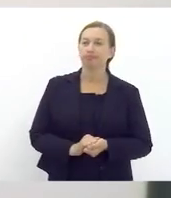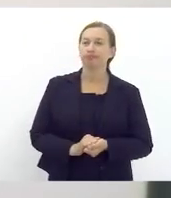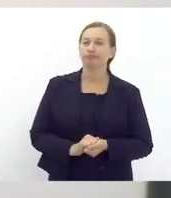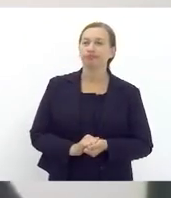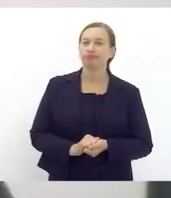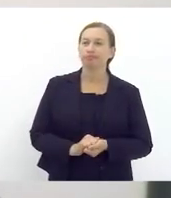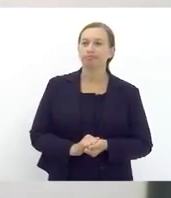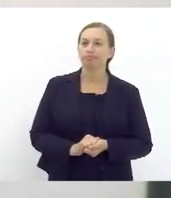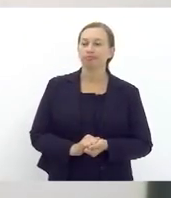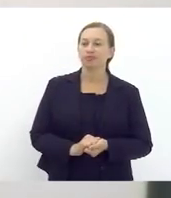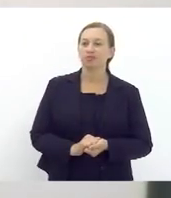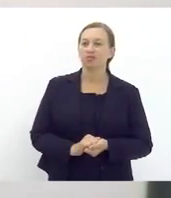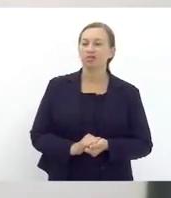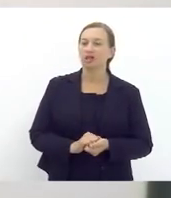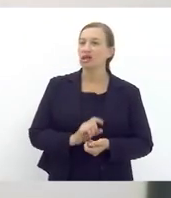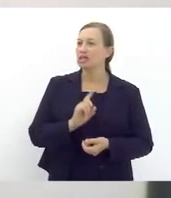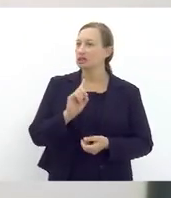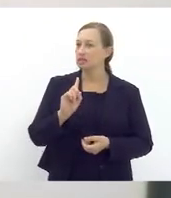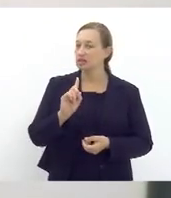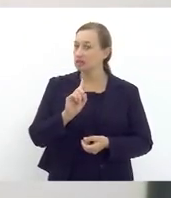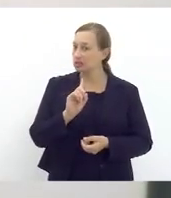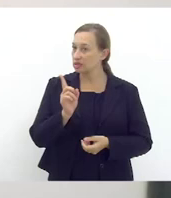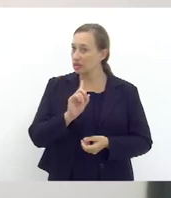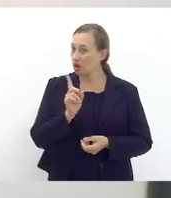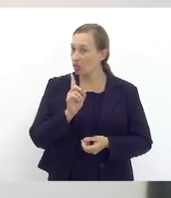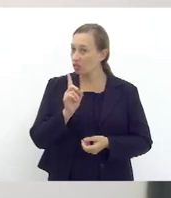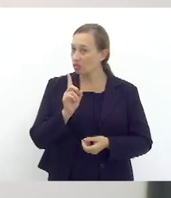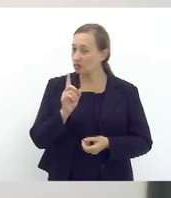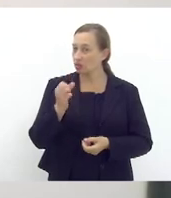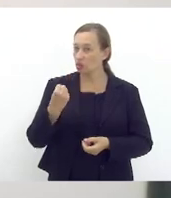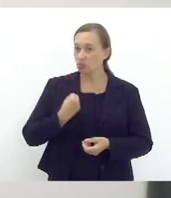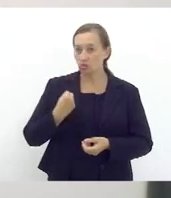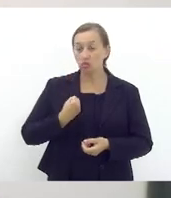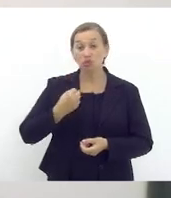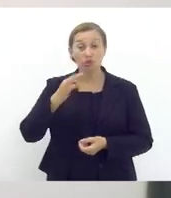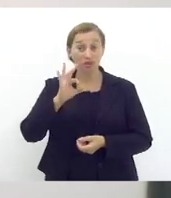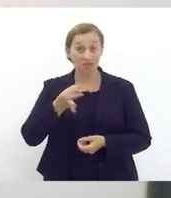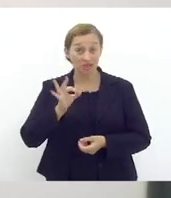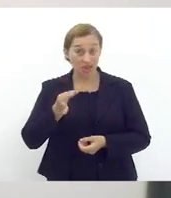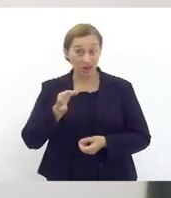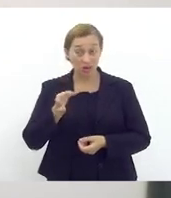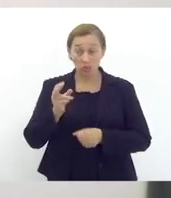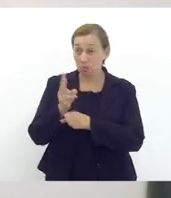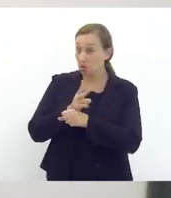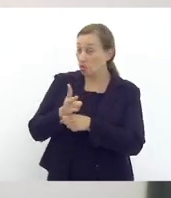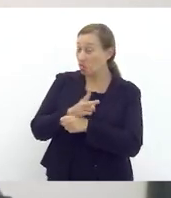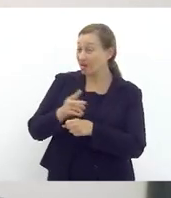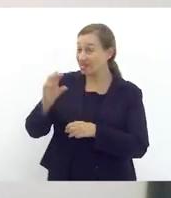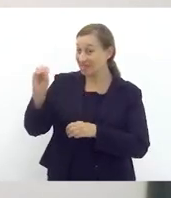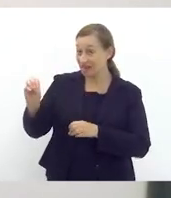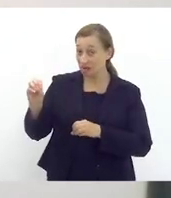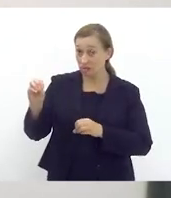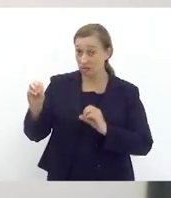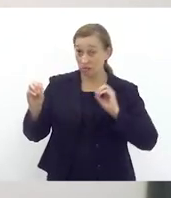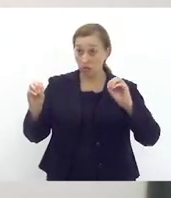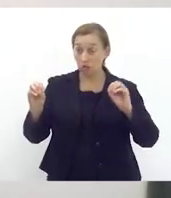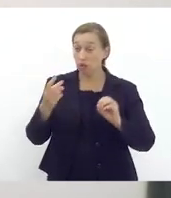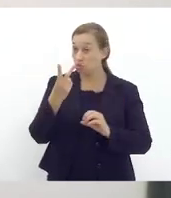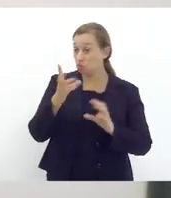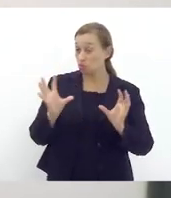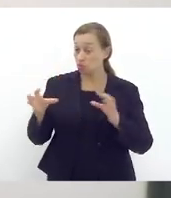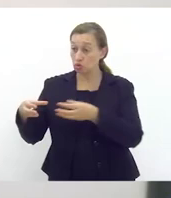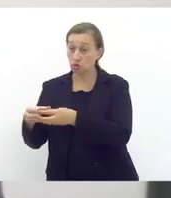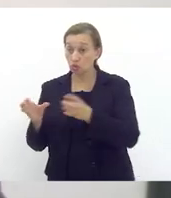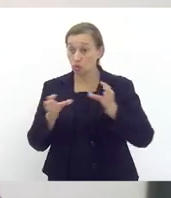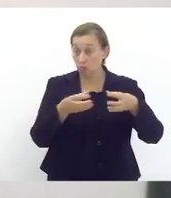caso não seja preenchido esse mínimo por exemplo não teve nem procura zero o